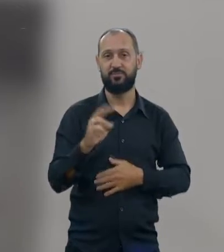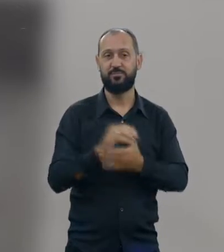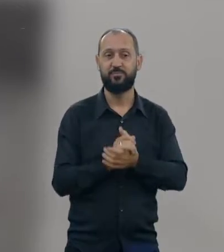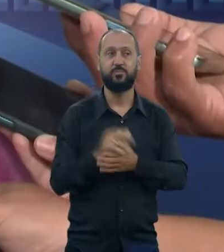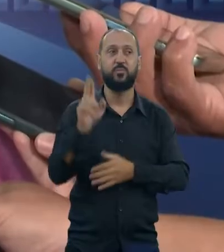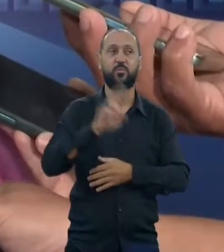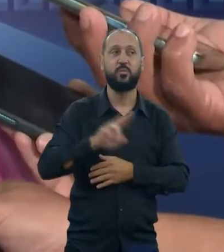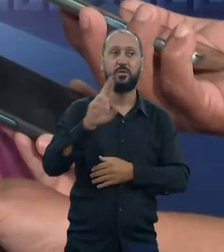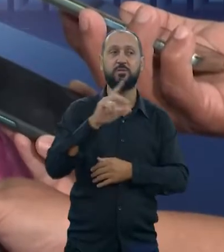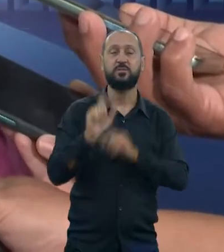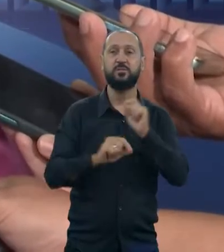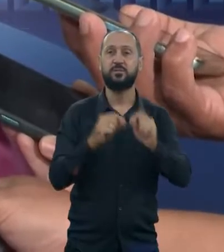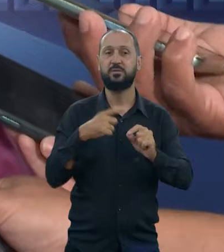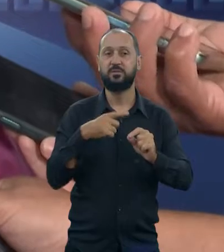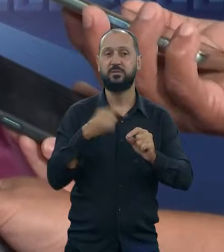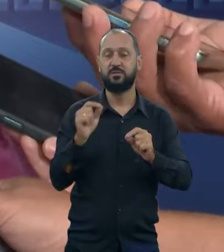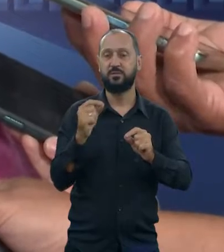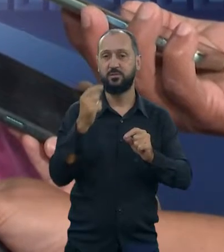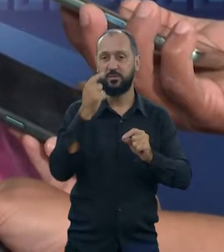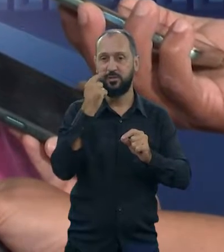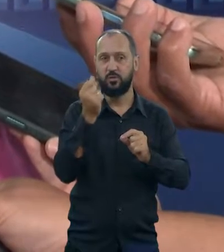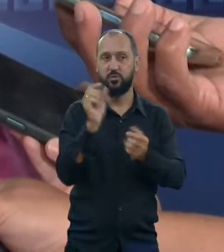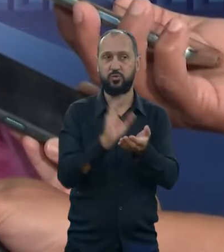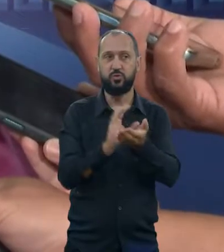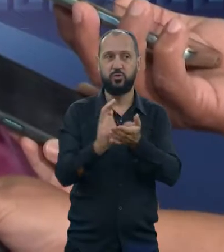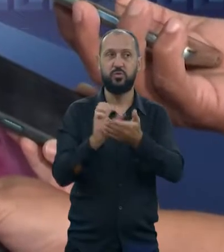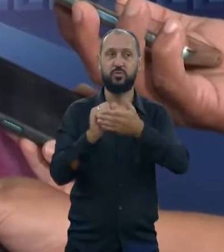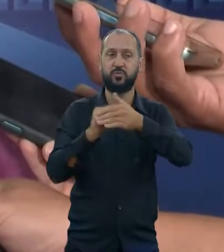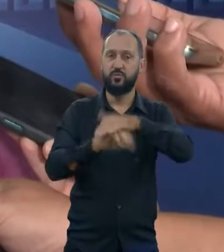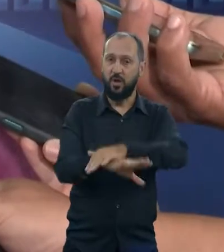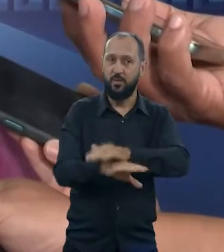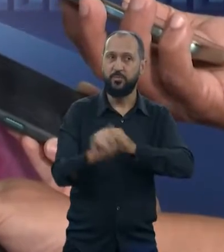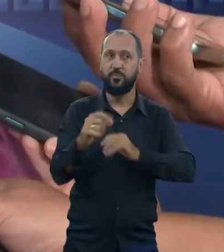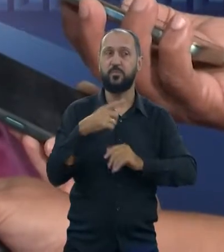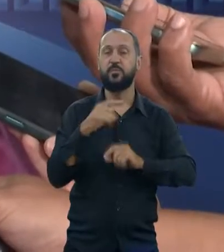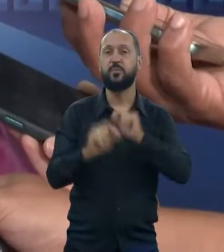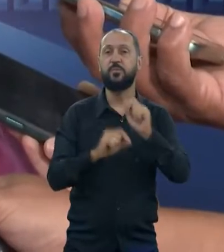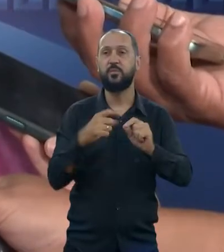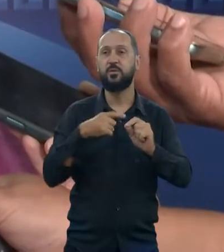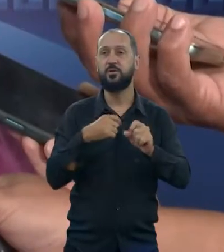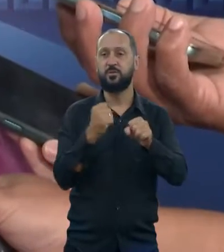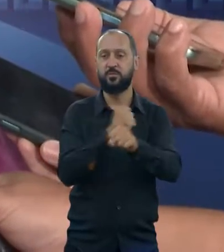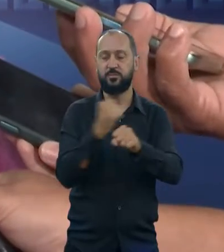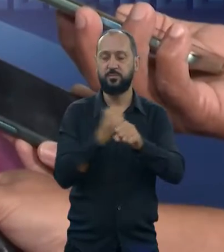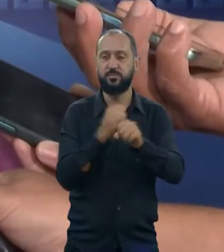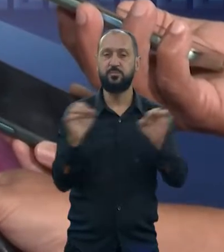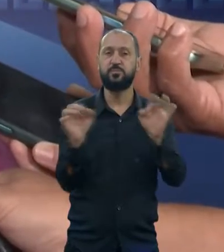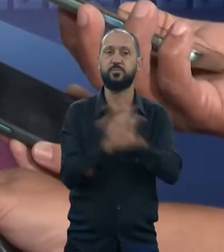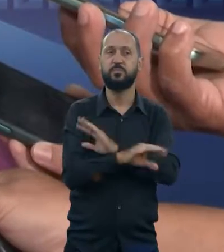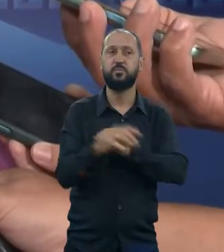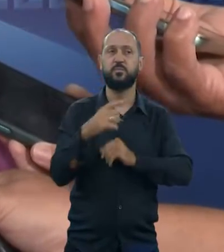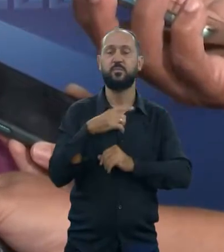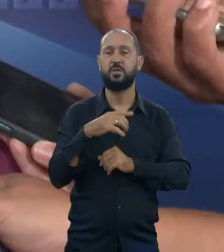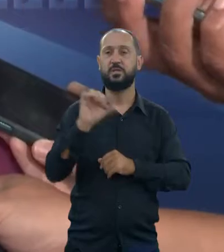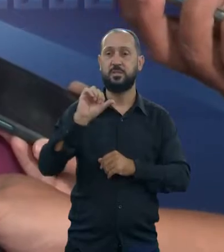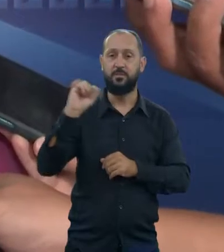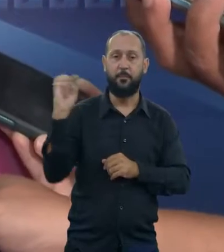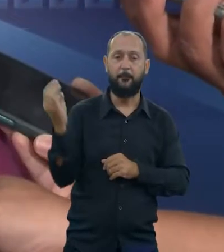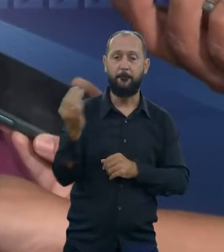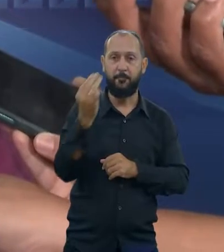3.700.000. Aplicação e o que foi depositado, tirando, claro, a obra que já foi concluída, nós temos